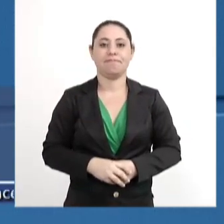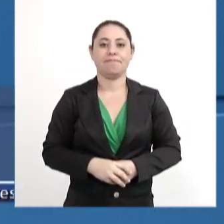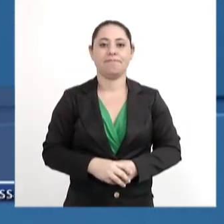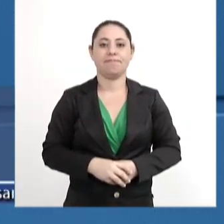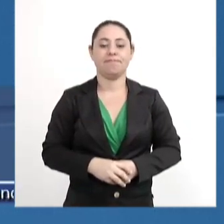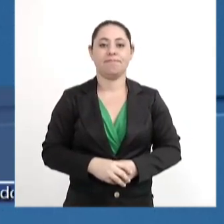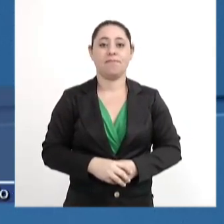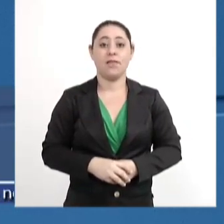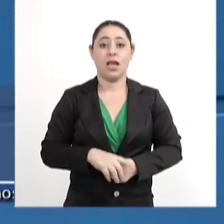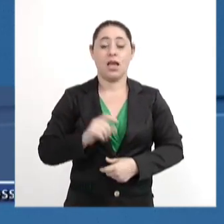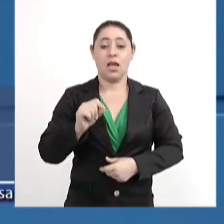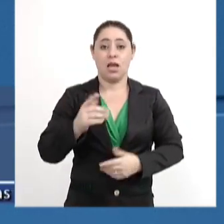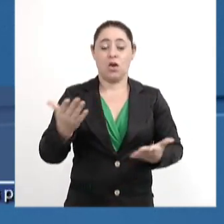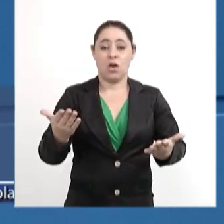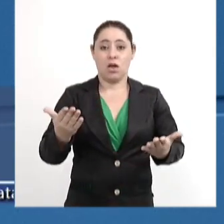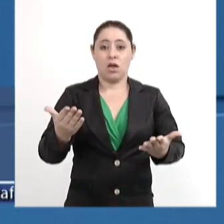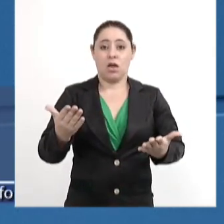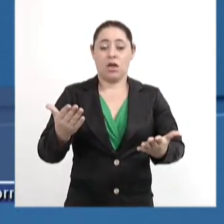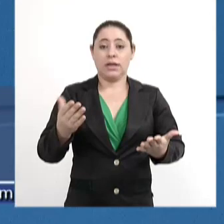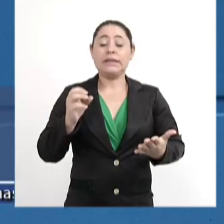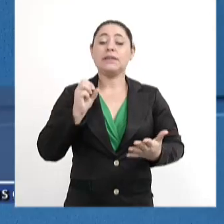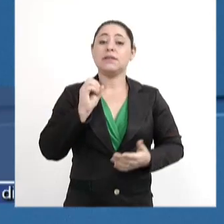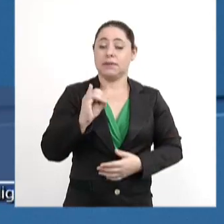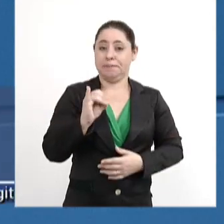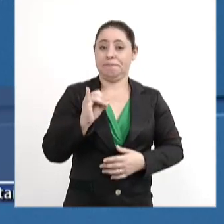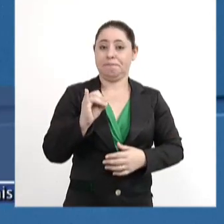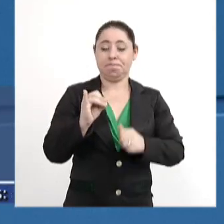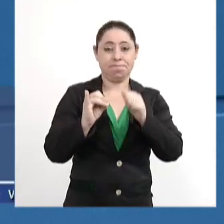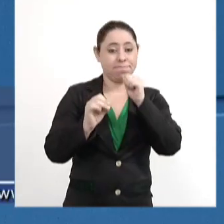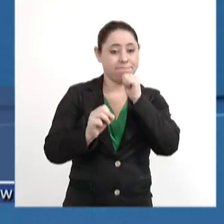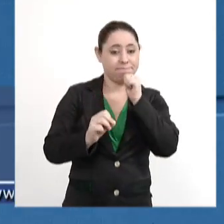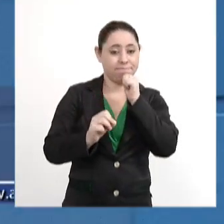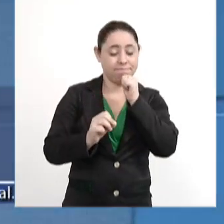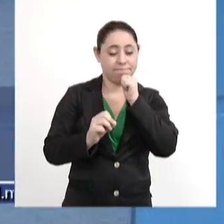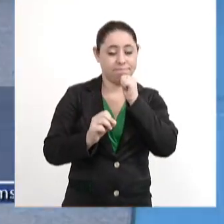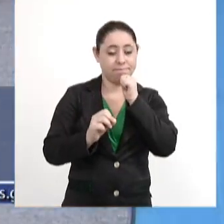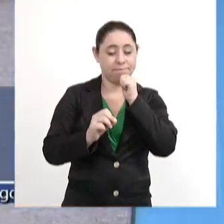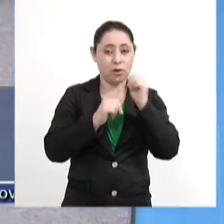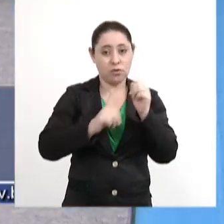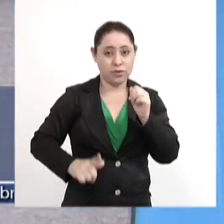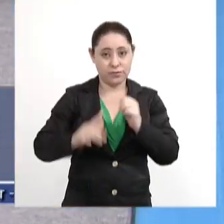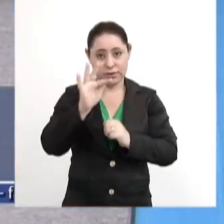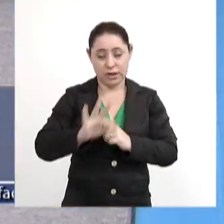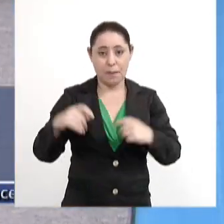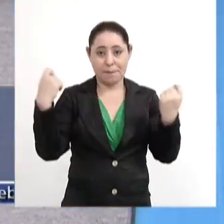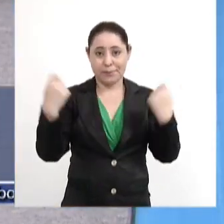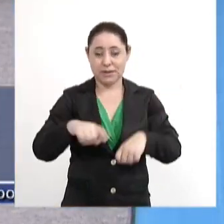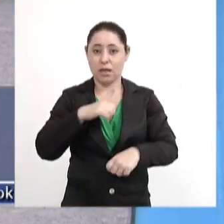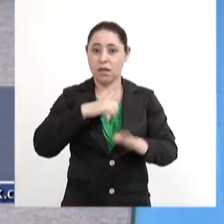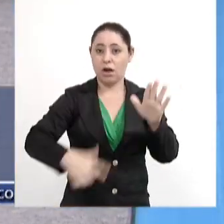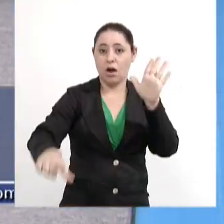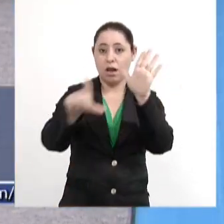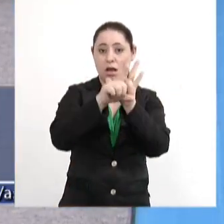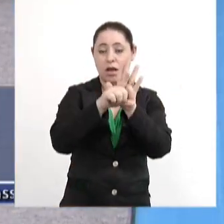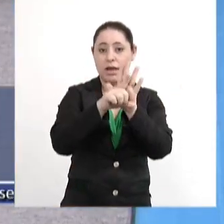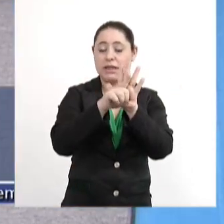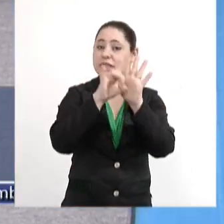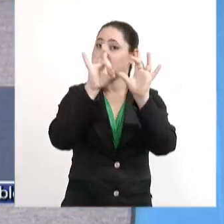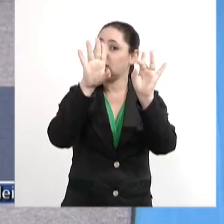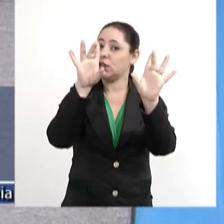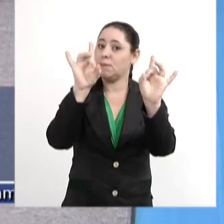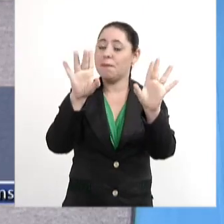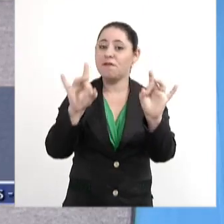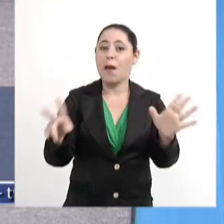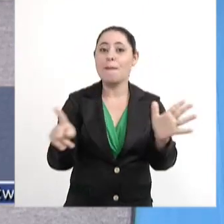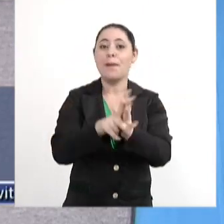A competência, se fosse da União Federal, deveria existir lei específica